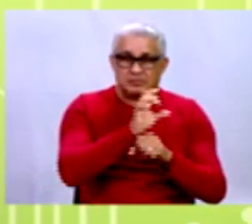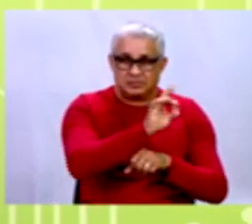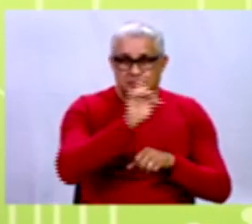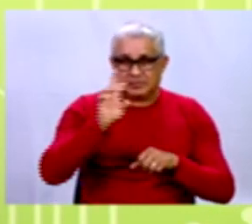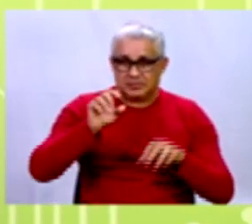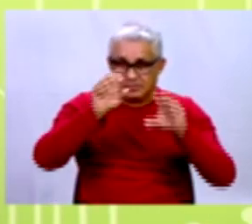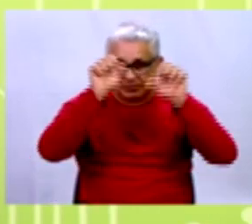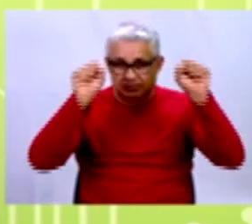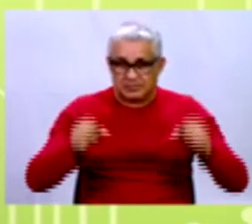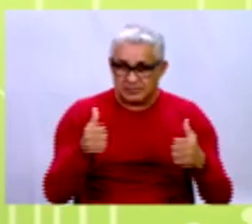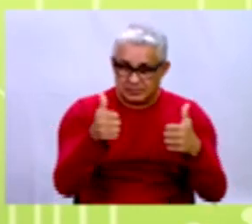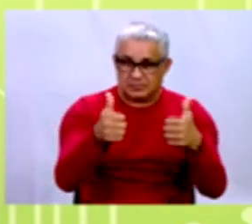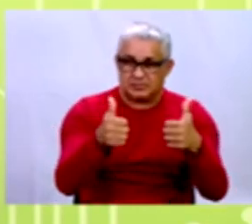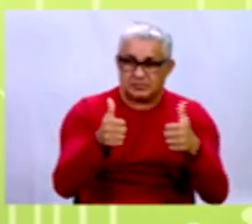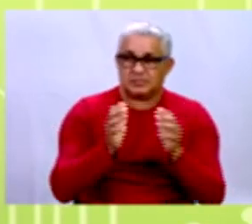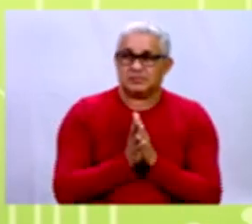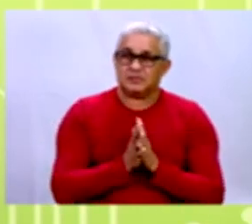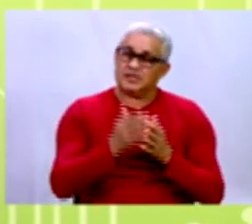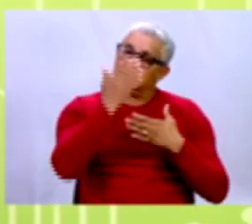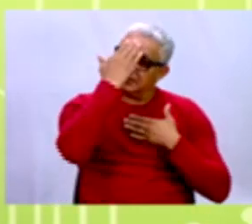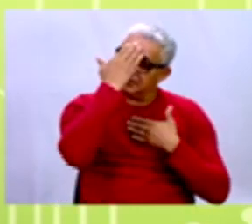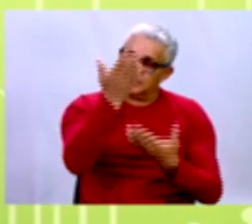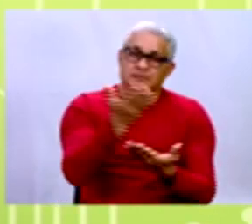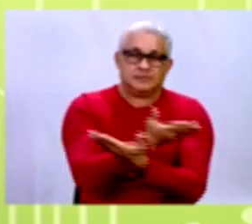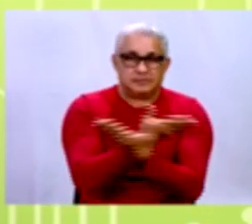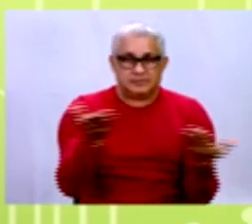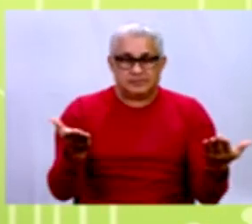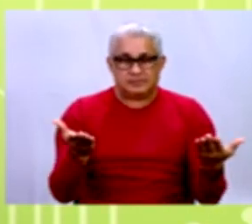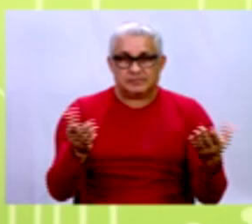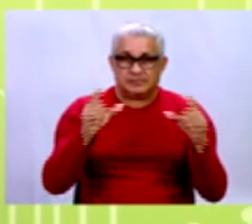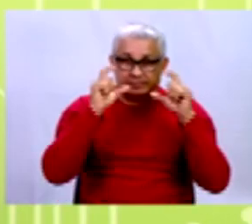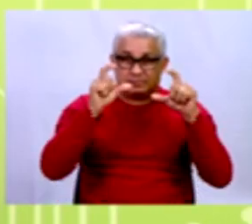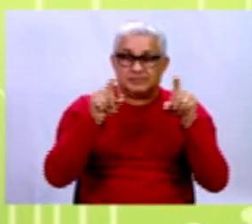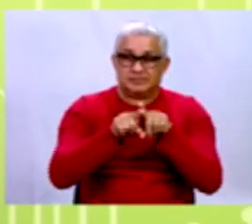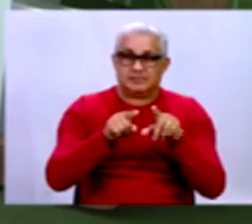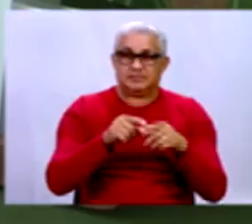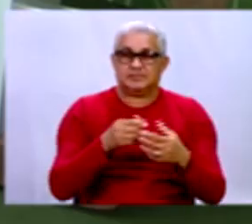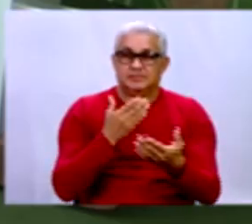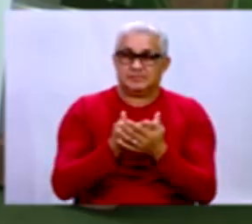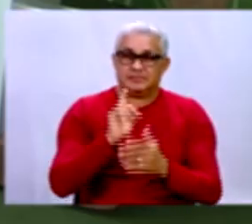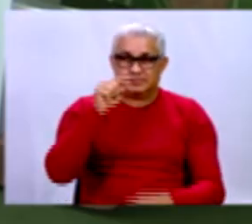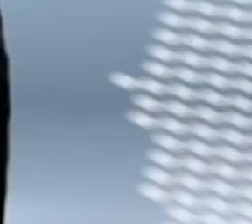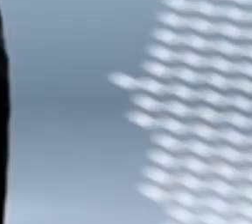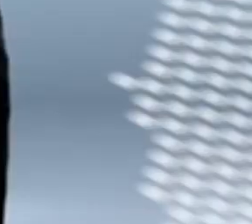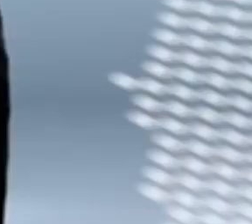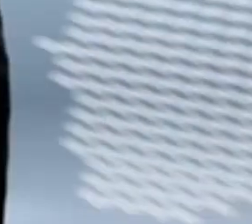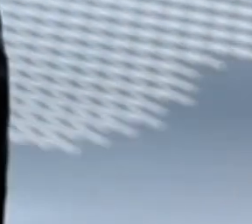sistemas, ok? Então eu agradeço a todos pela atenção e até a próxima aula.